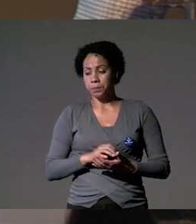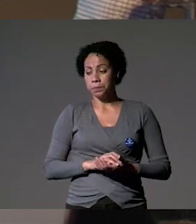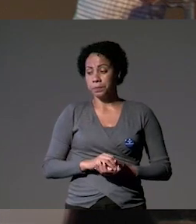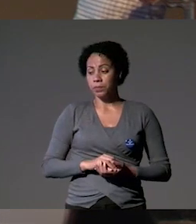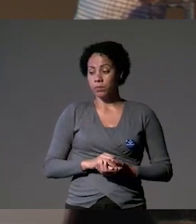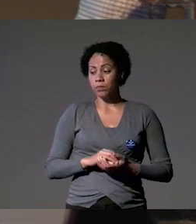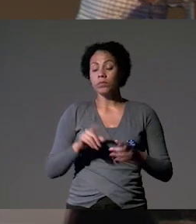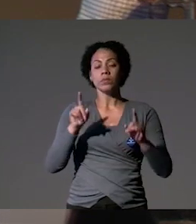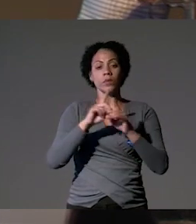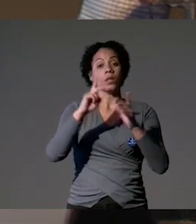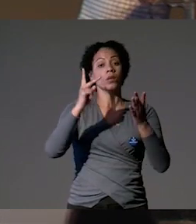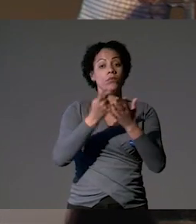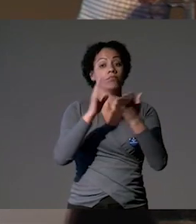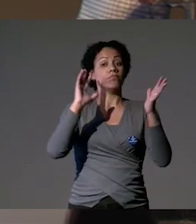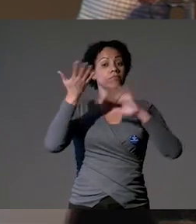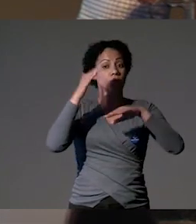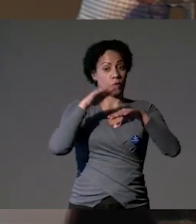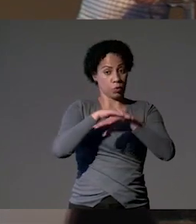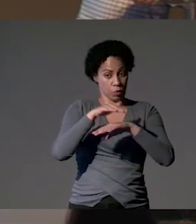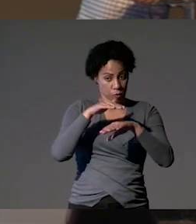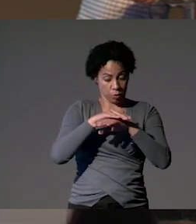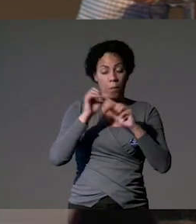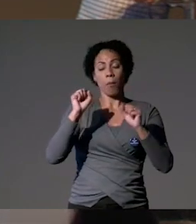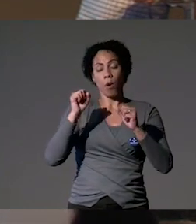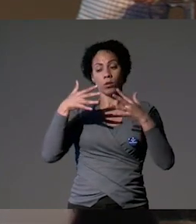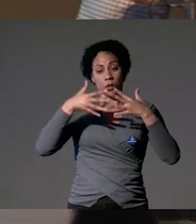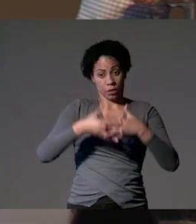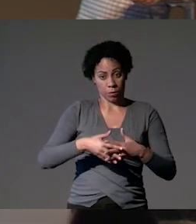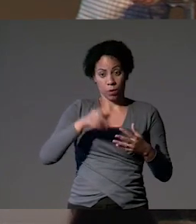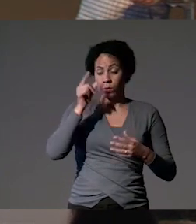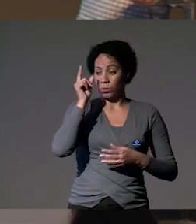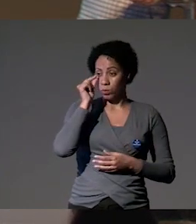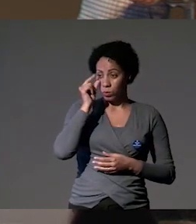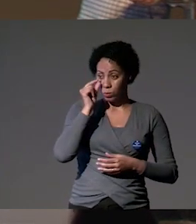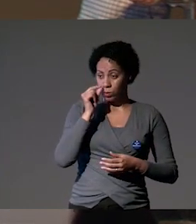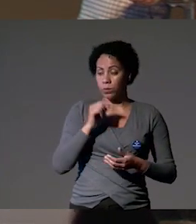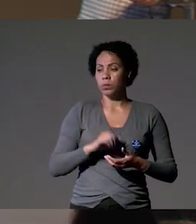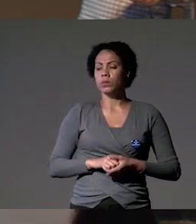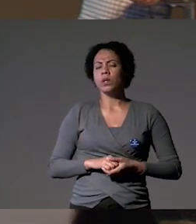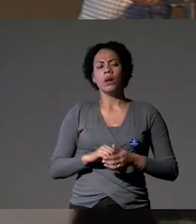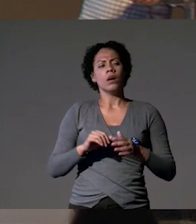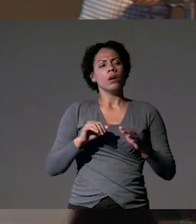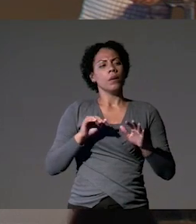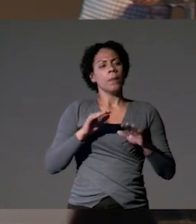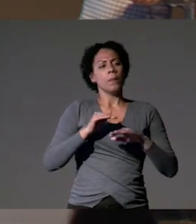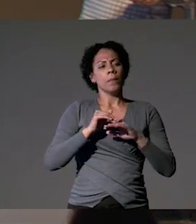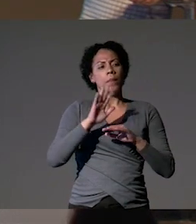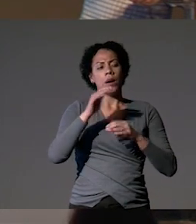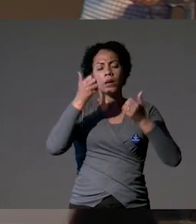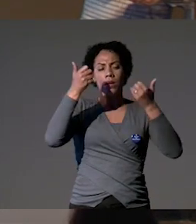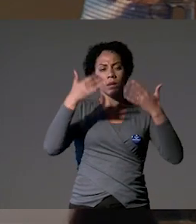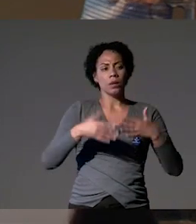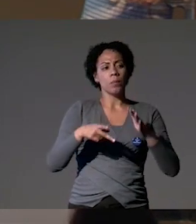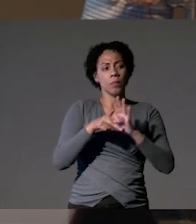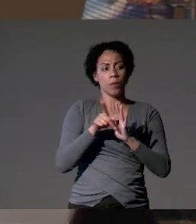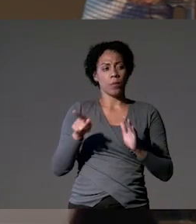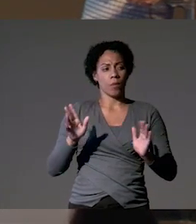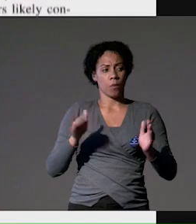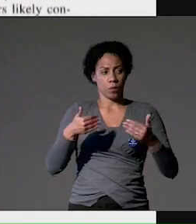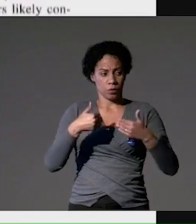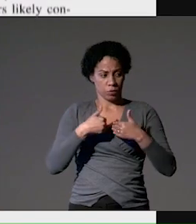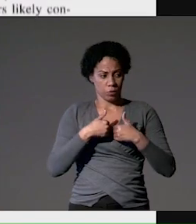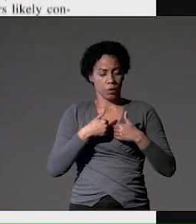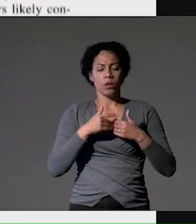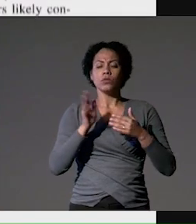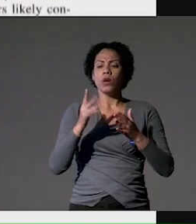Eventos noturnos também, como convulsões, podem interferir no sono. Mais especificamente no transtorno do espectro autismo,